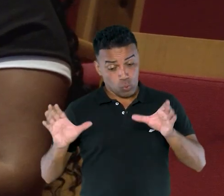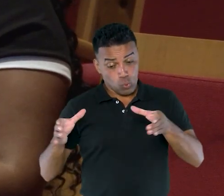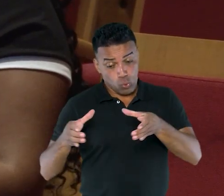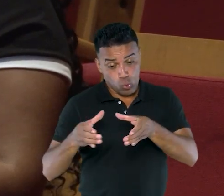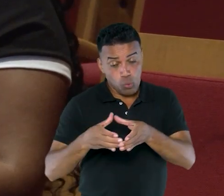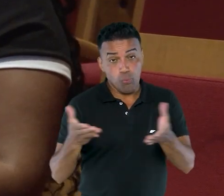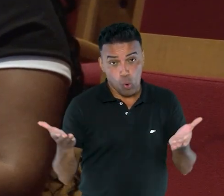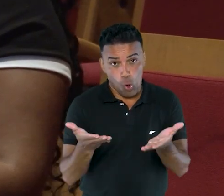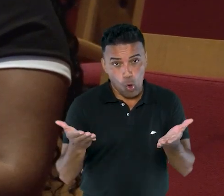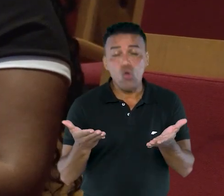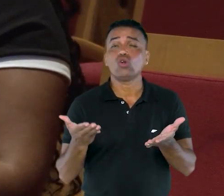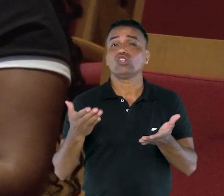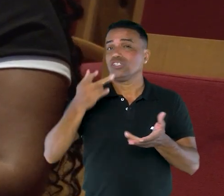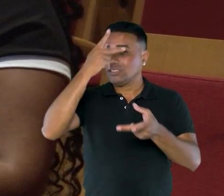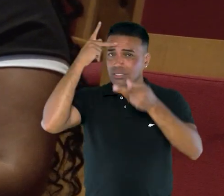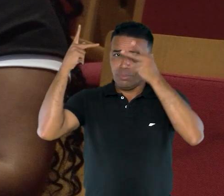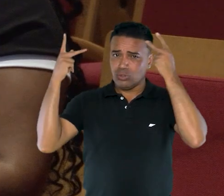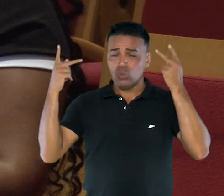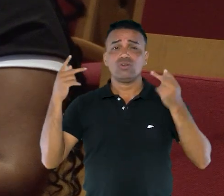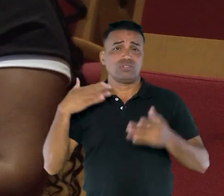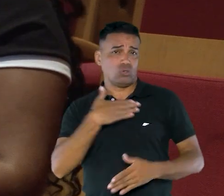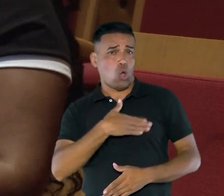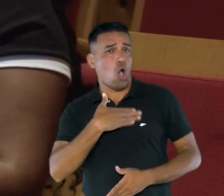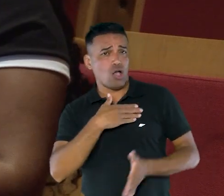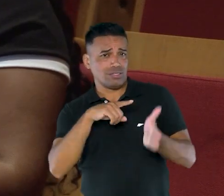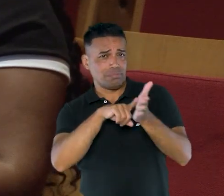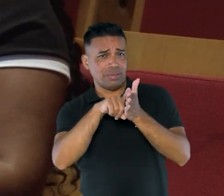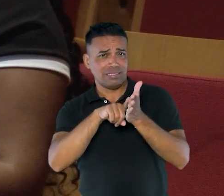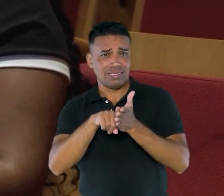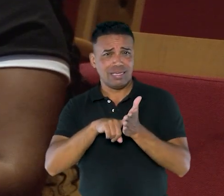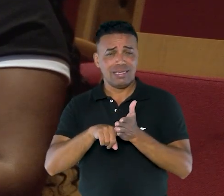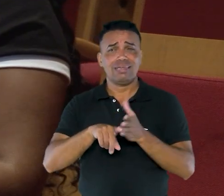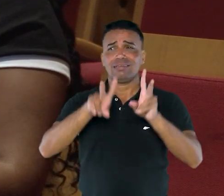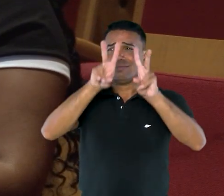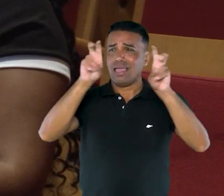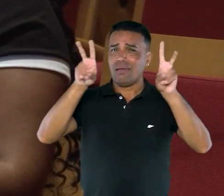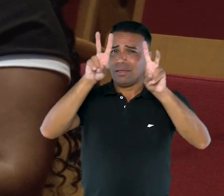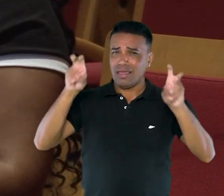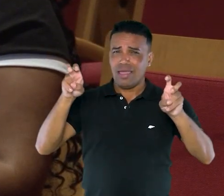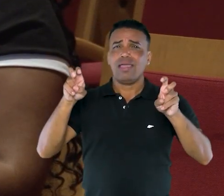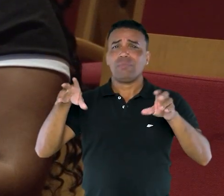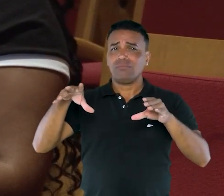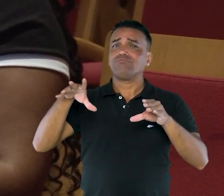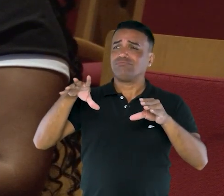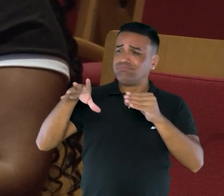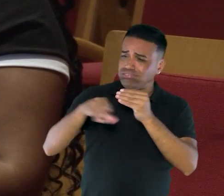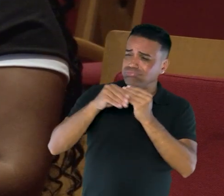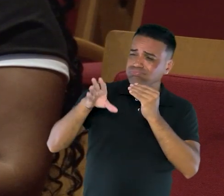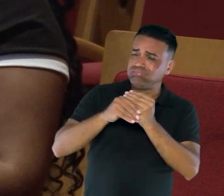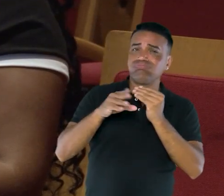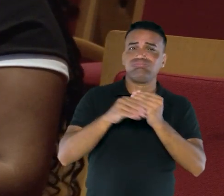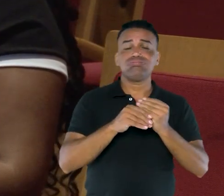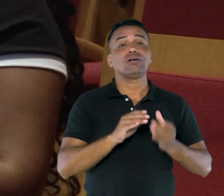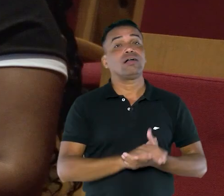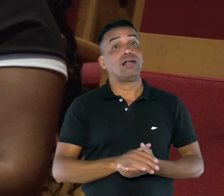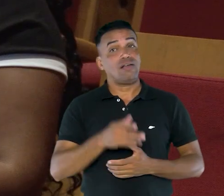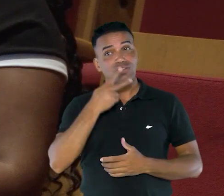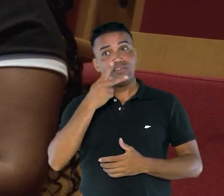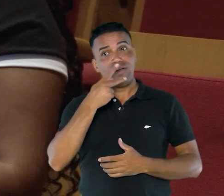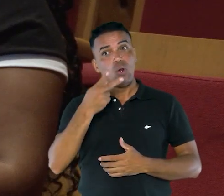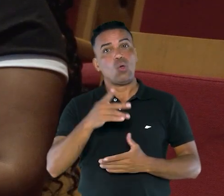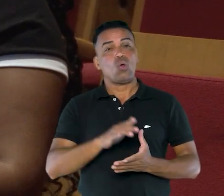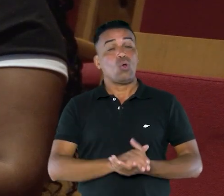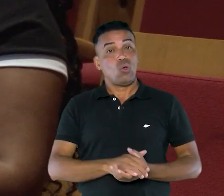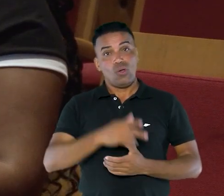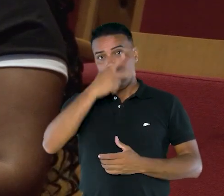grupo de pessoas que pesquisa e se intera sobre esses assuntos, mas, como você comentou